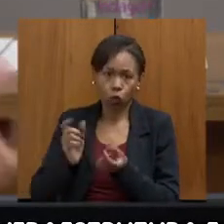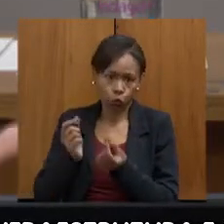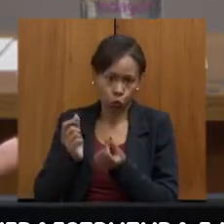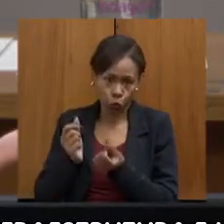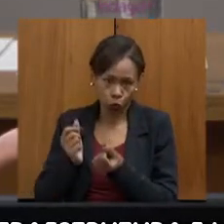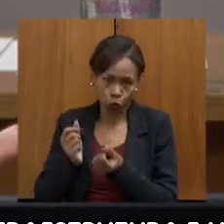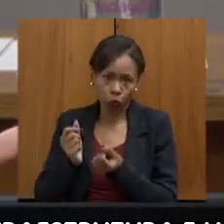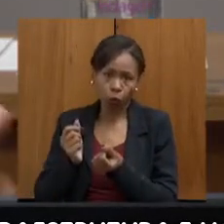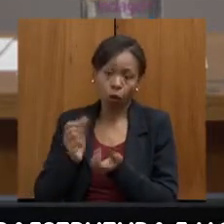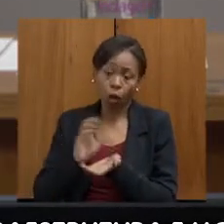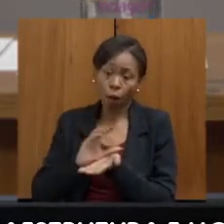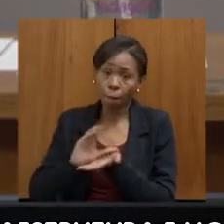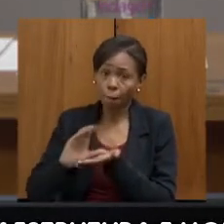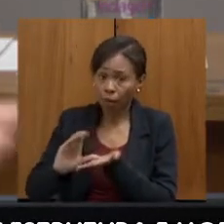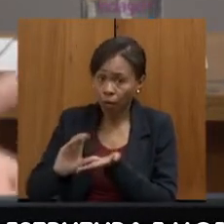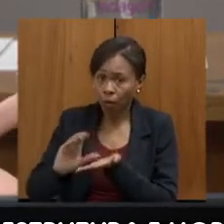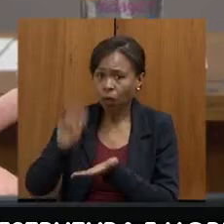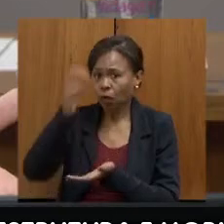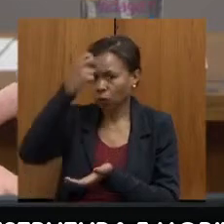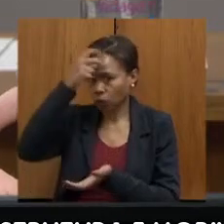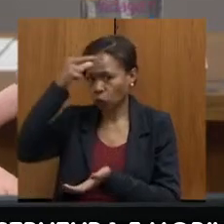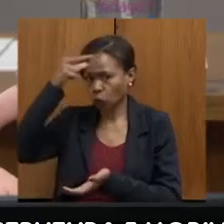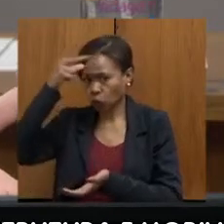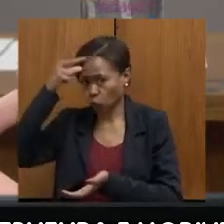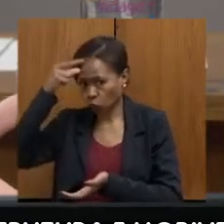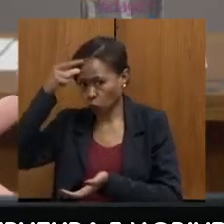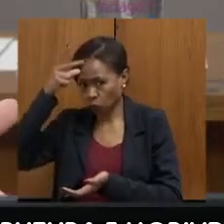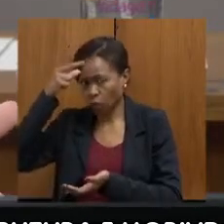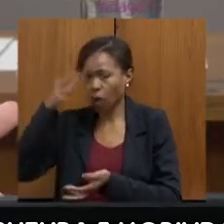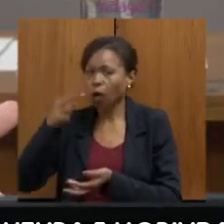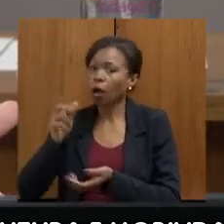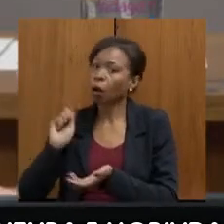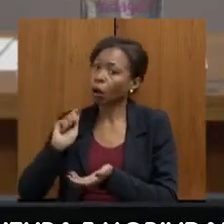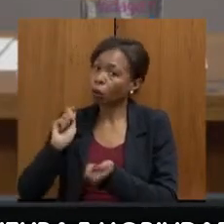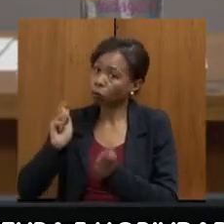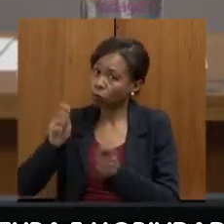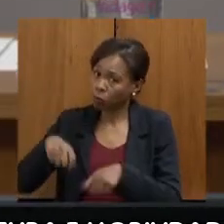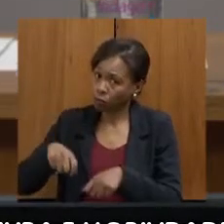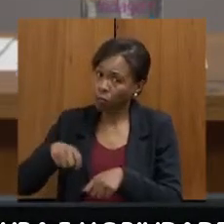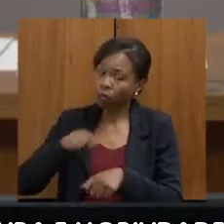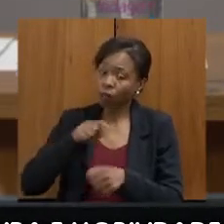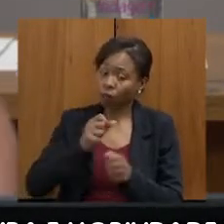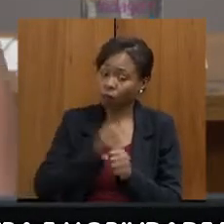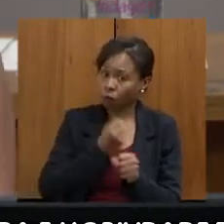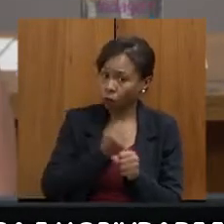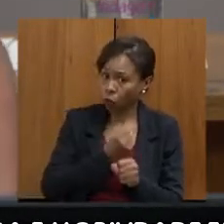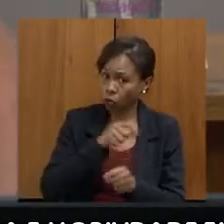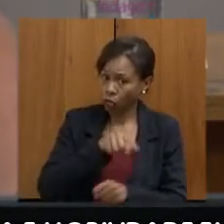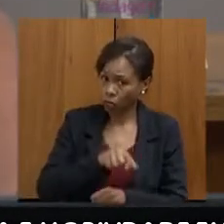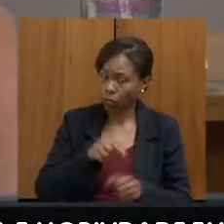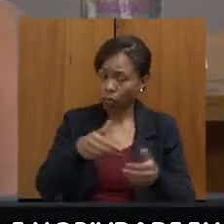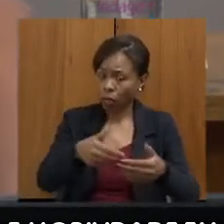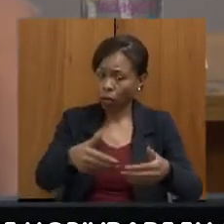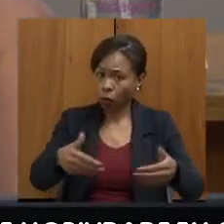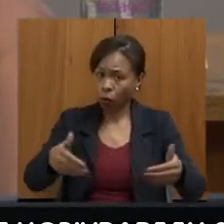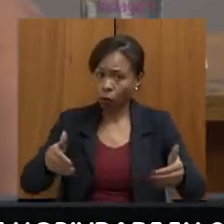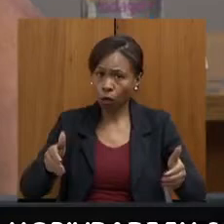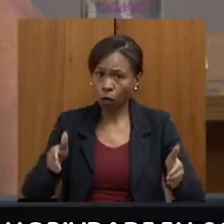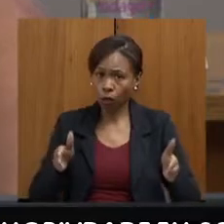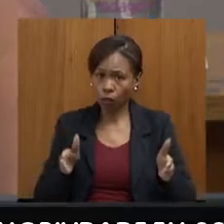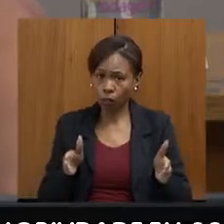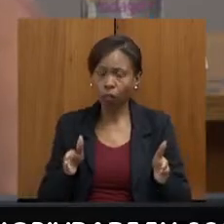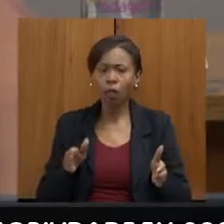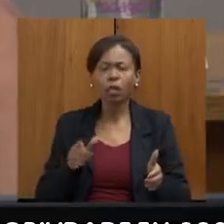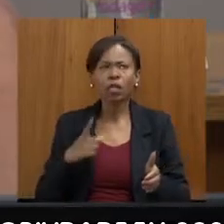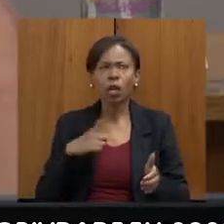para as prefeituras para que elas então eles executassem as bacias existe uma bacia que a Vila esporte